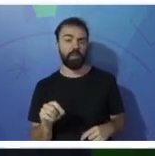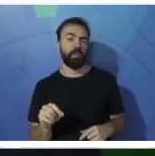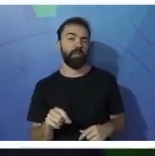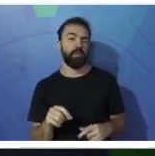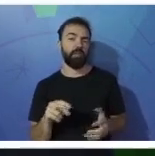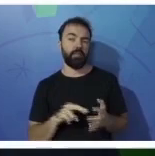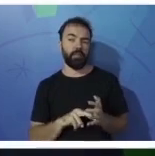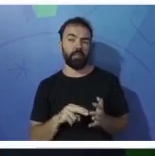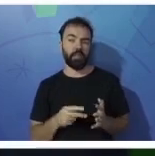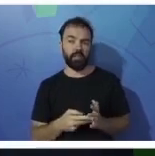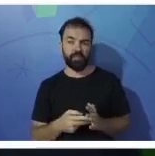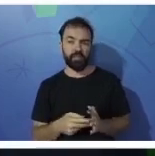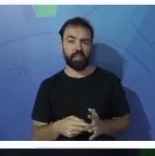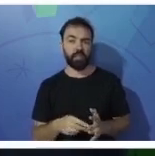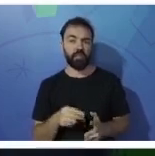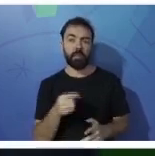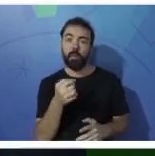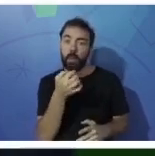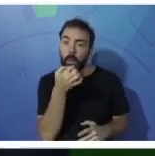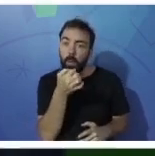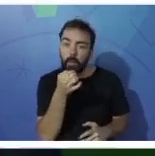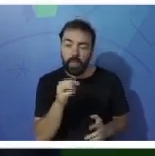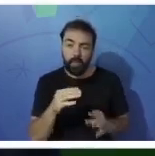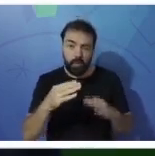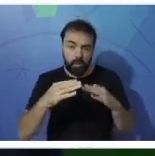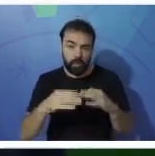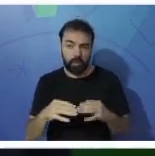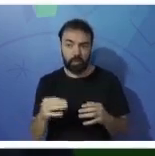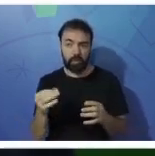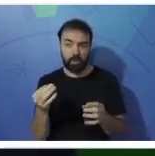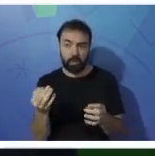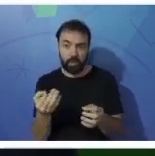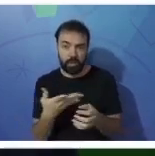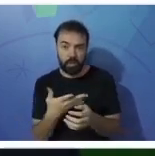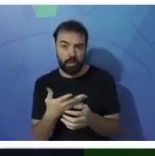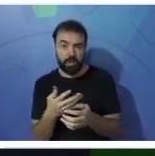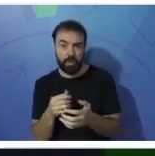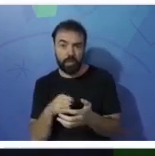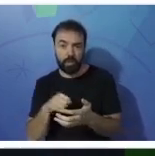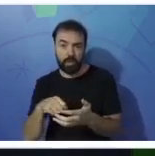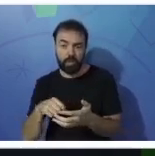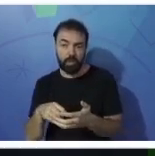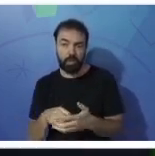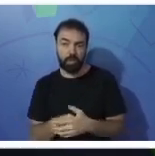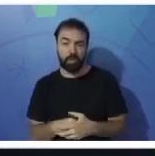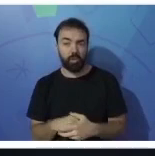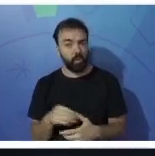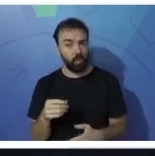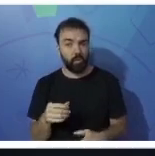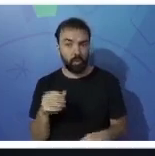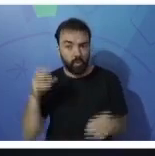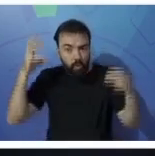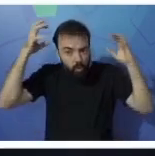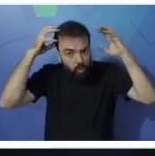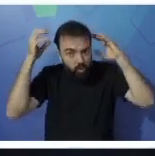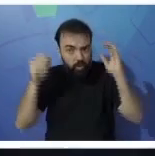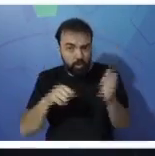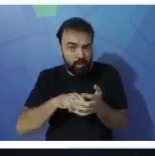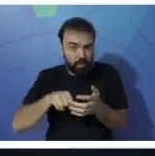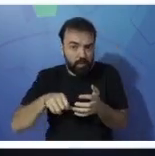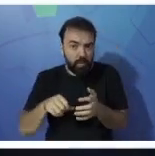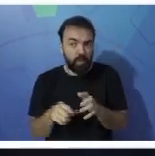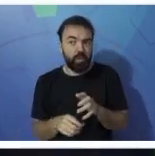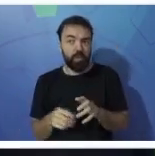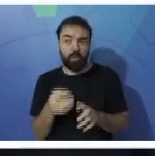observaçãozinha que você gostaria de colocar na carta. E o urso polar, ele fez uma observação importante